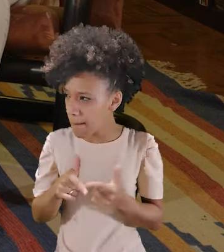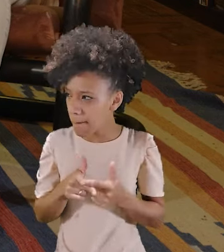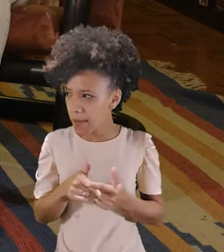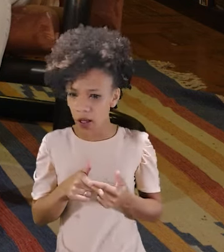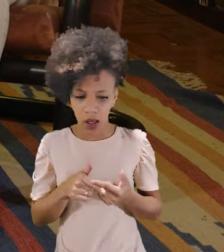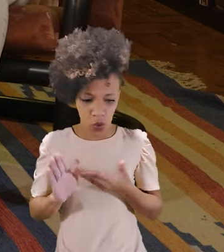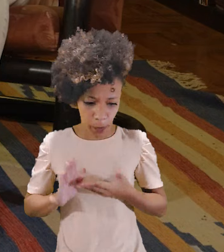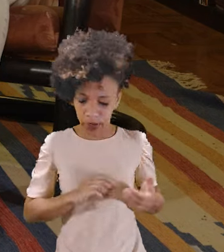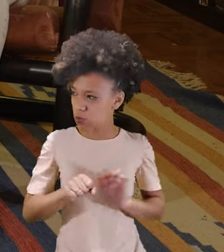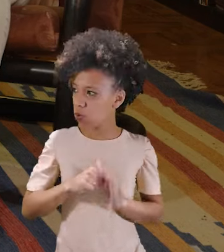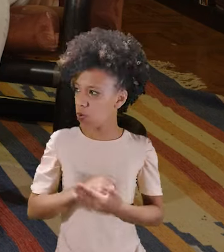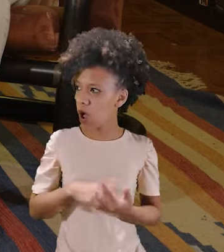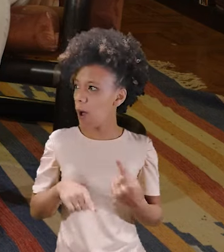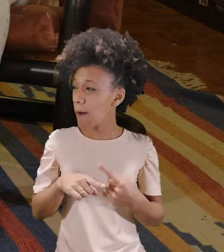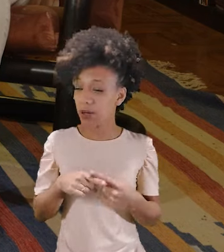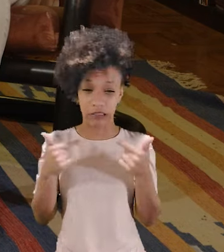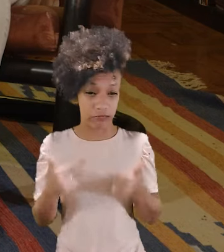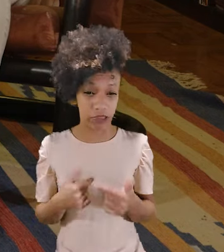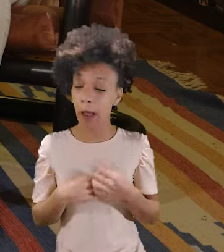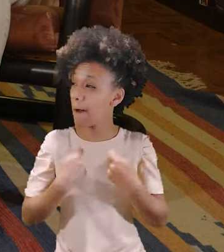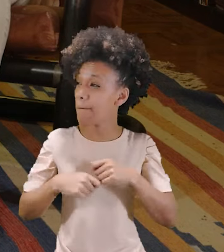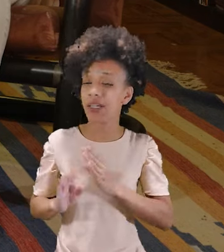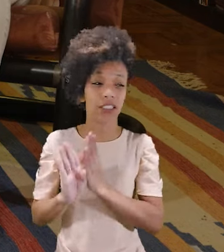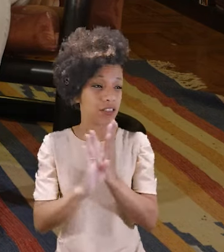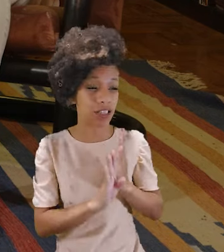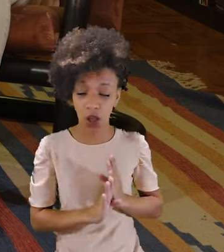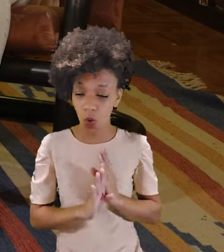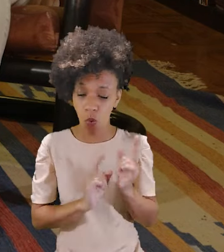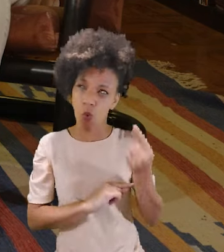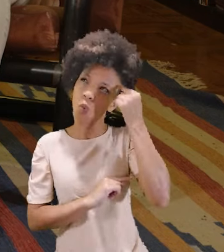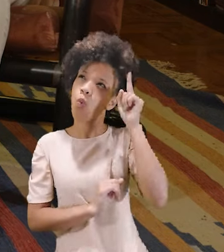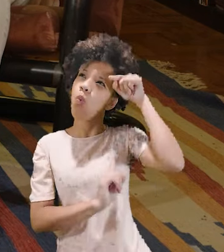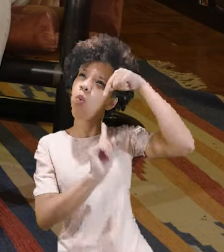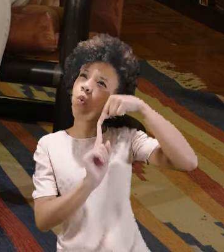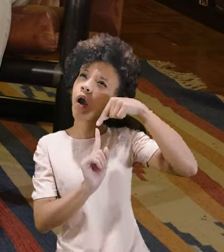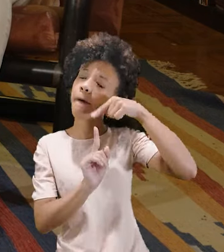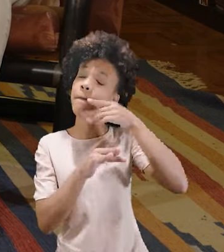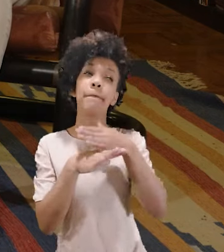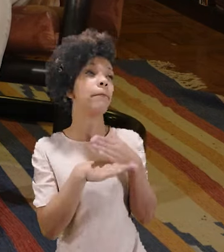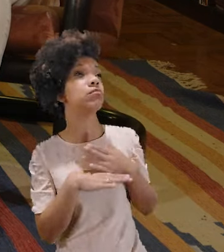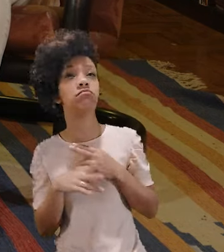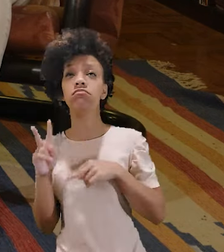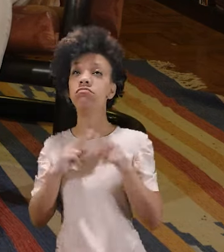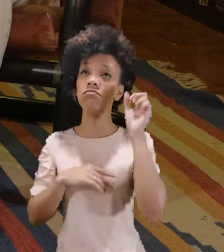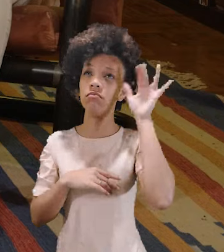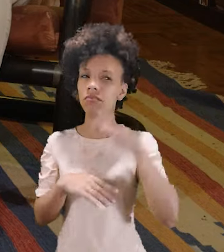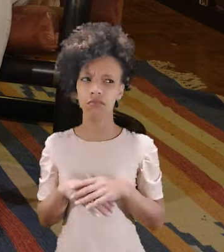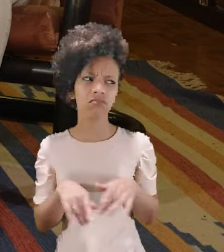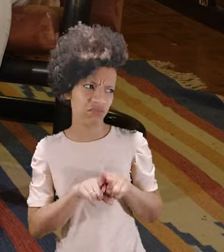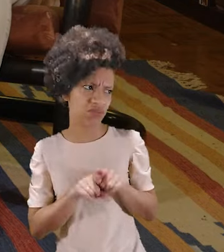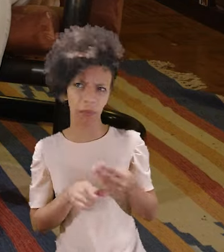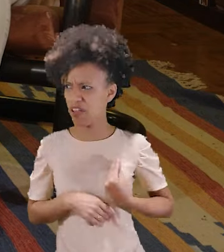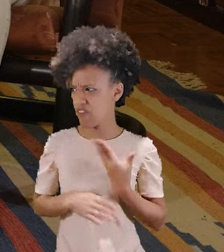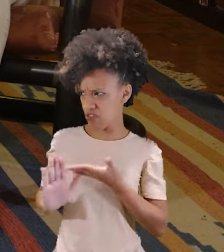bebida na torneirinha o que a pandemia tão Entediante que você precisa achar algum lugar na tua mente para se distrair é que ele veio